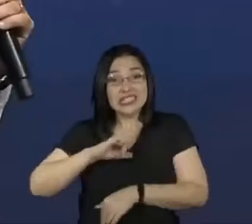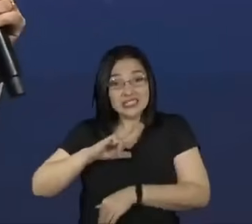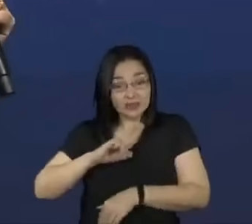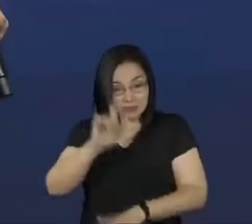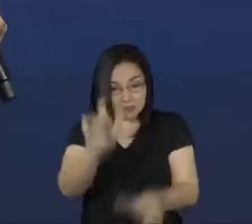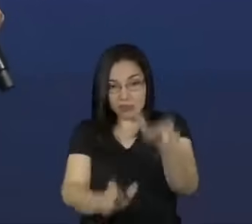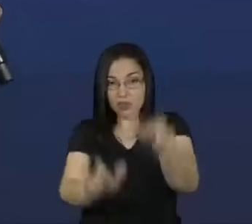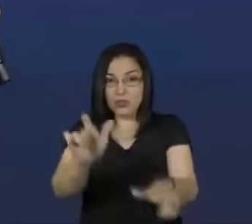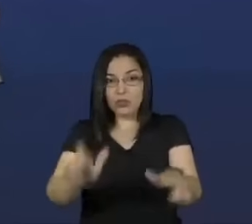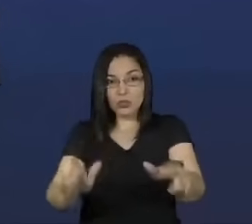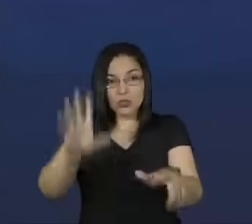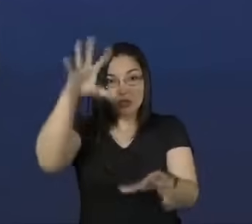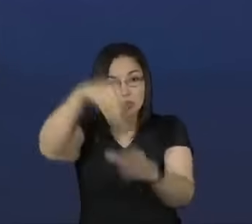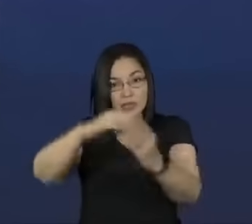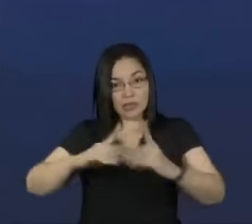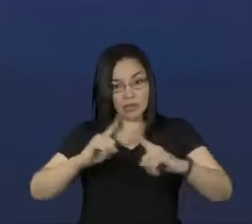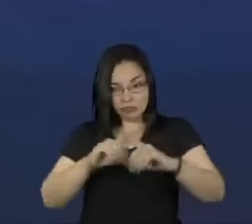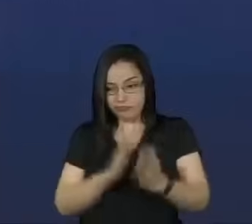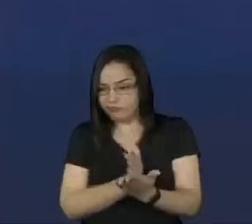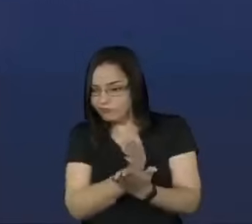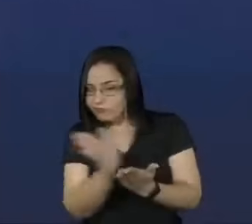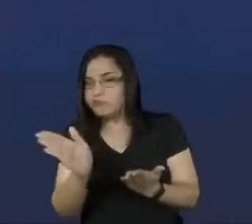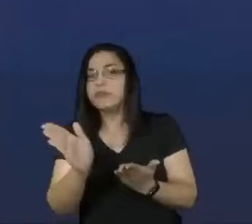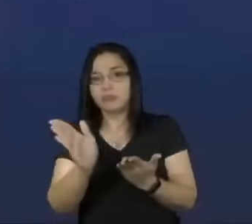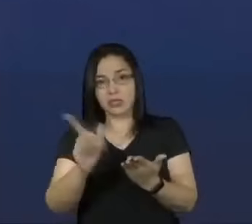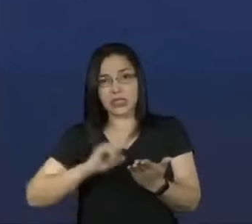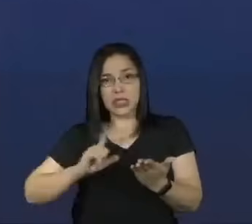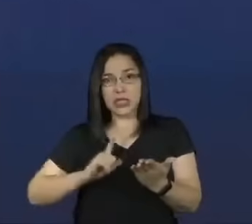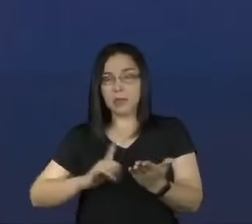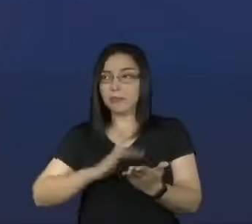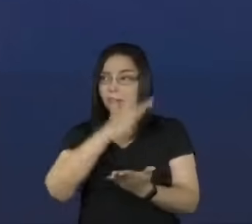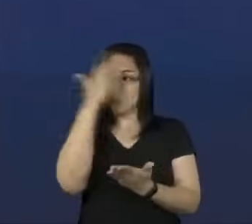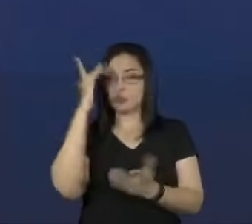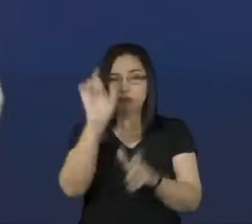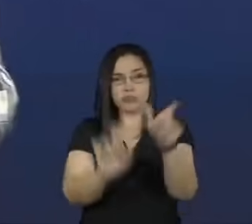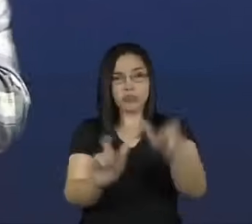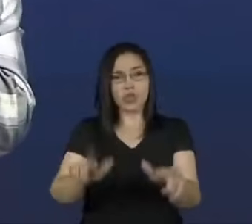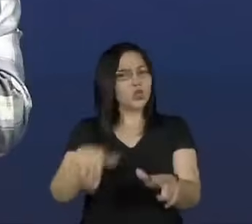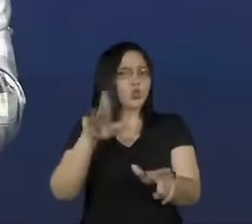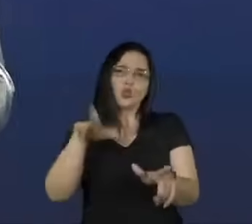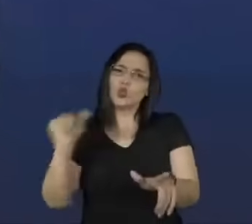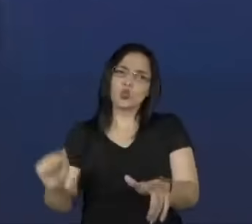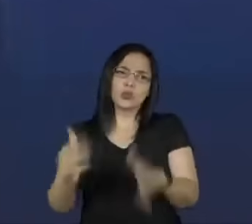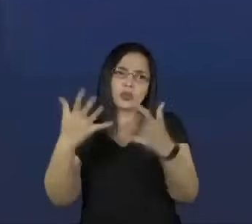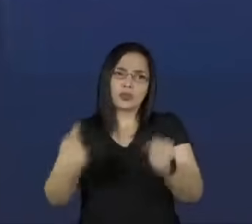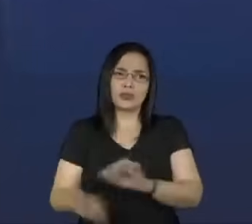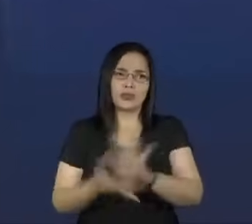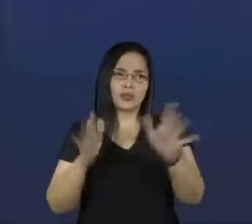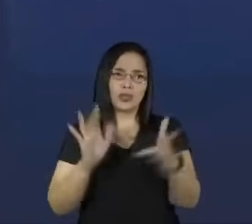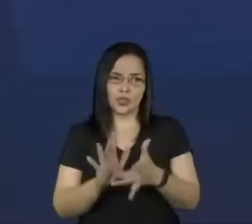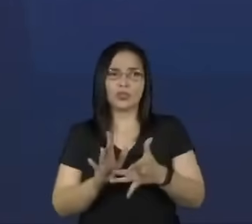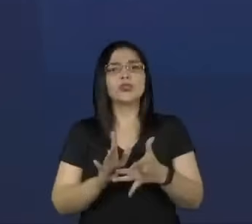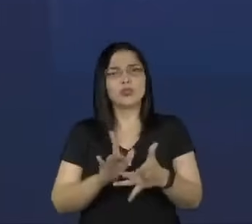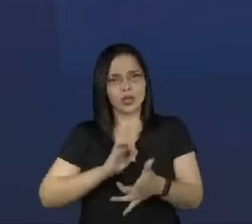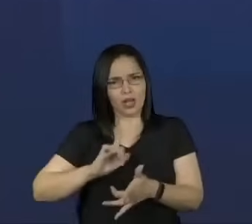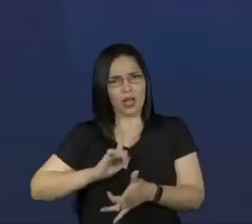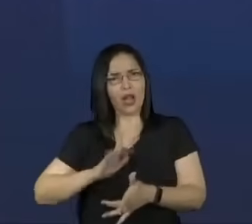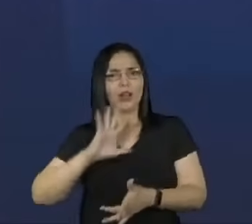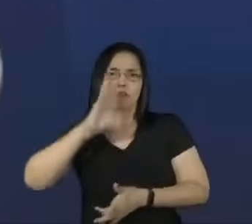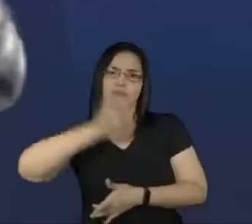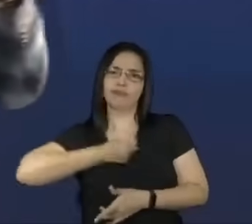gente na igreja afastada e se tiver gente que nunca entregou a vida a Cristo vai ter